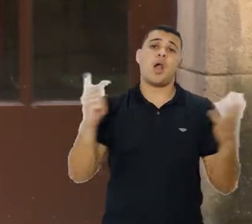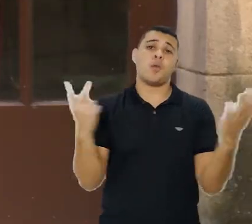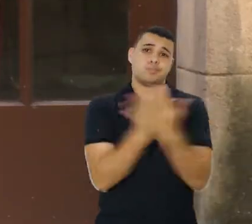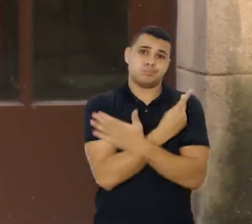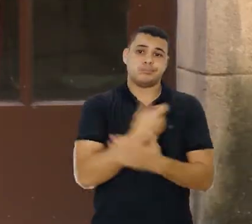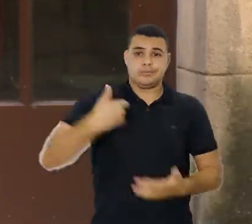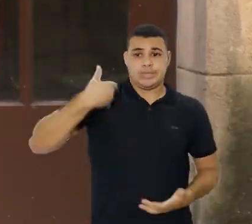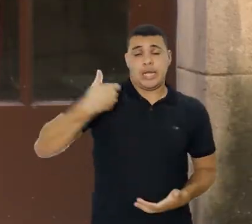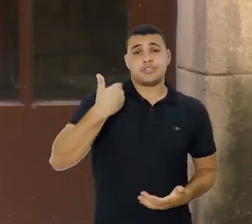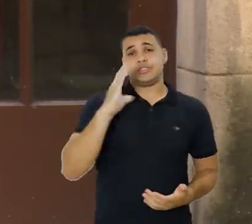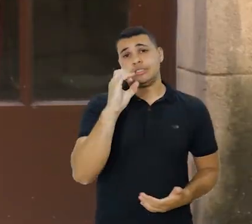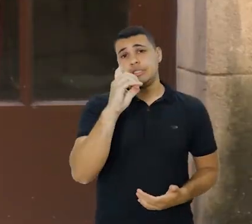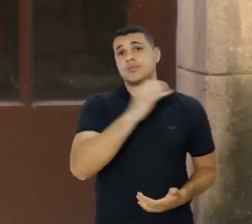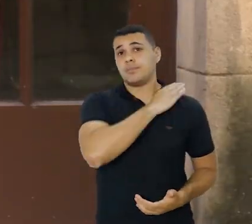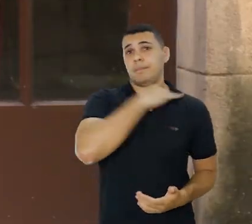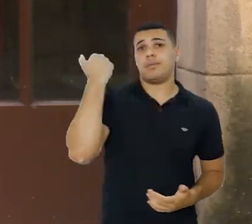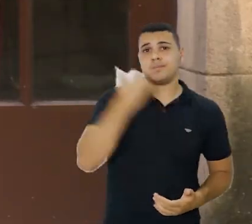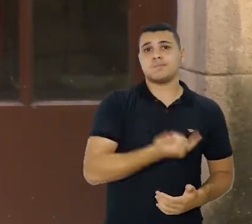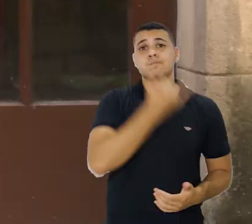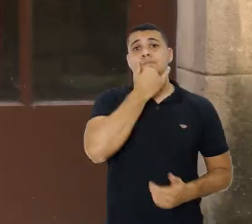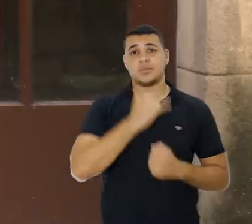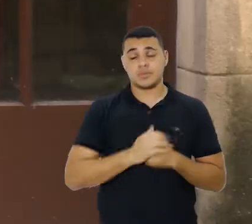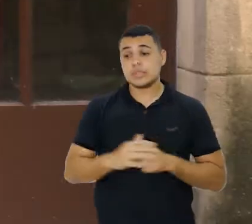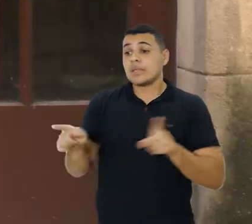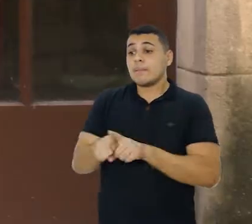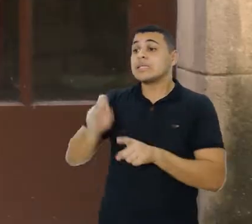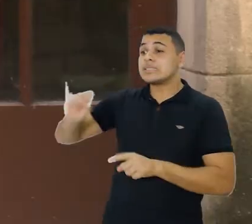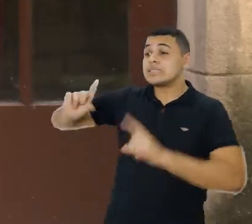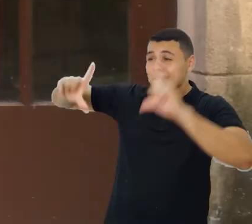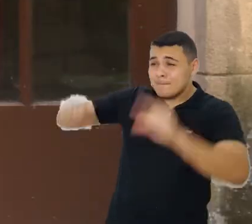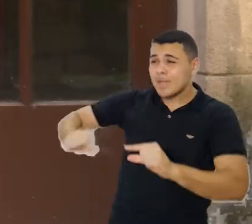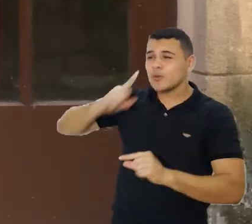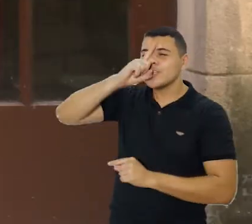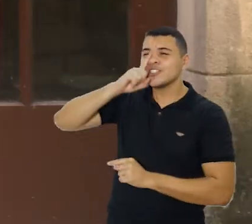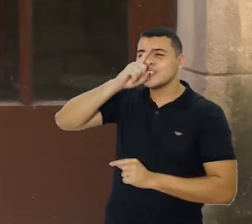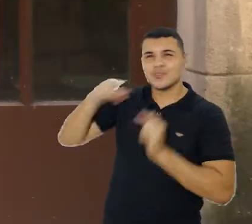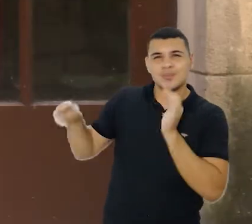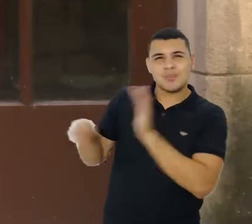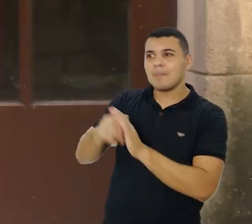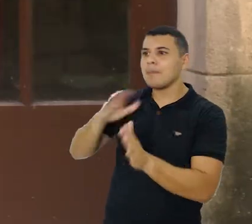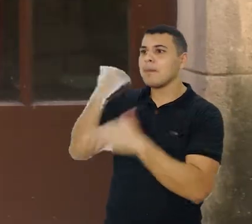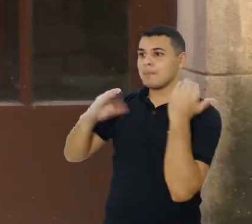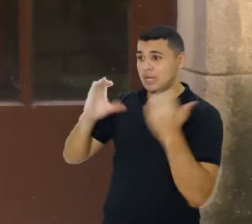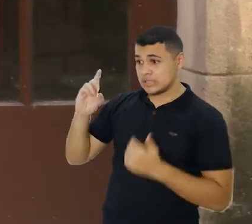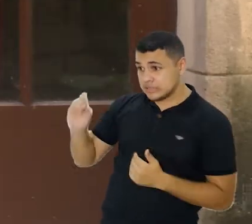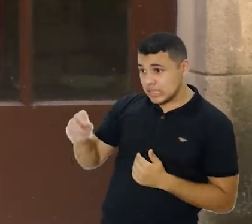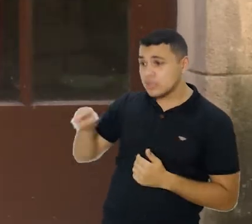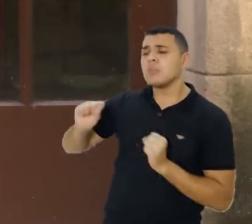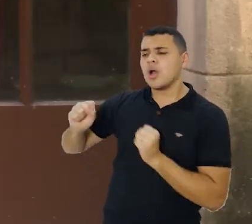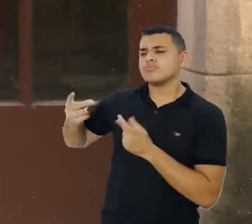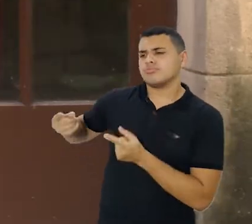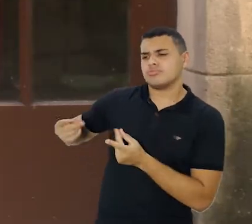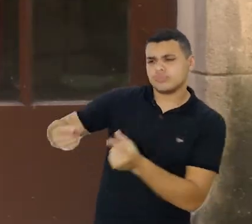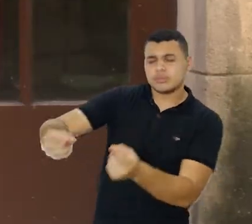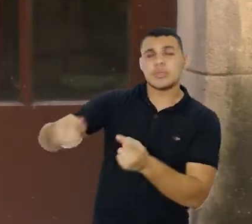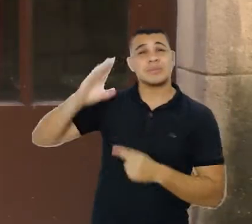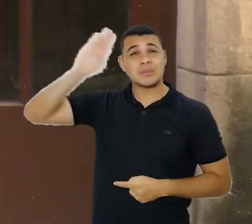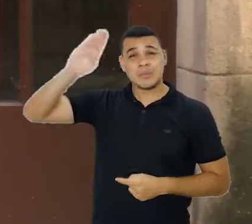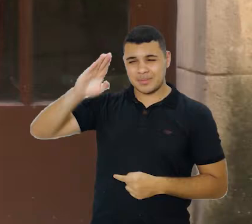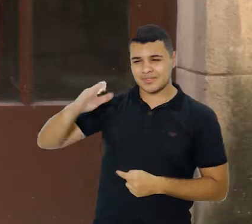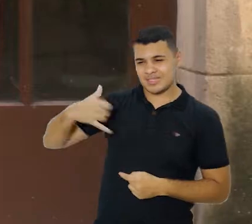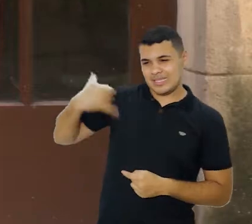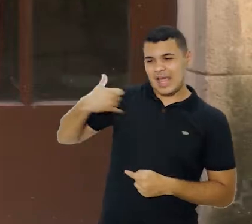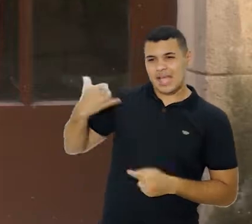de vida. O oposto também vale. Quanto menores os riscos, né, de mortalidade, tá, especialmente